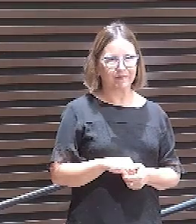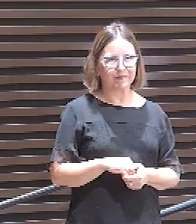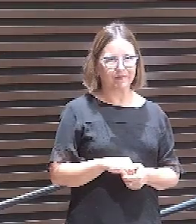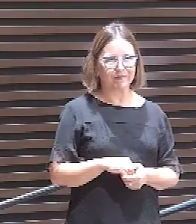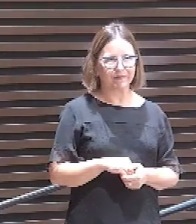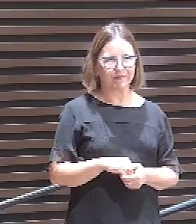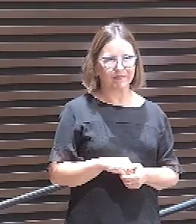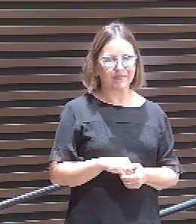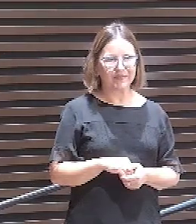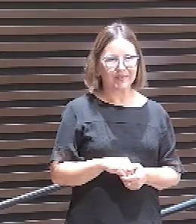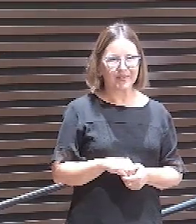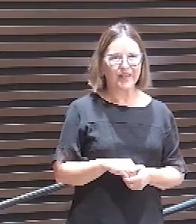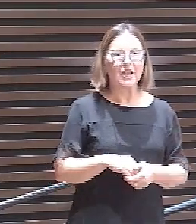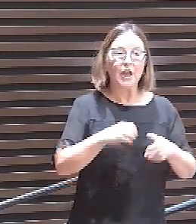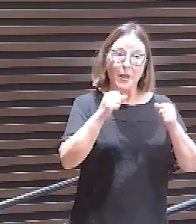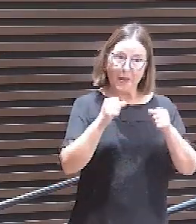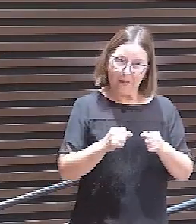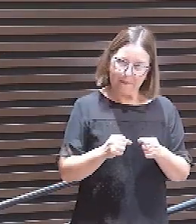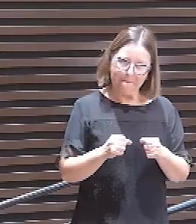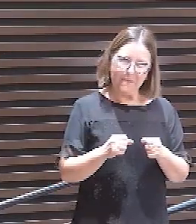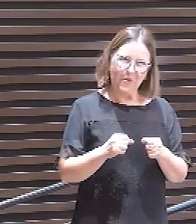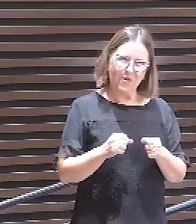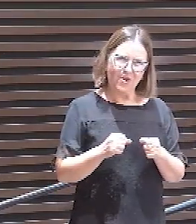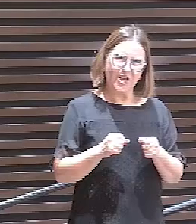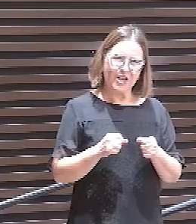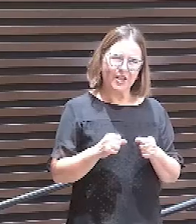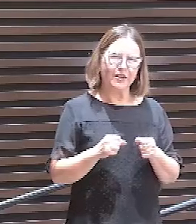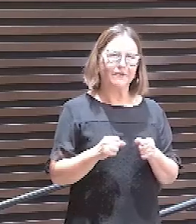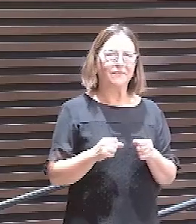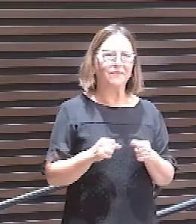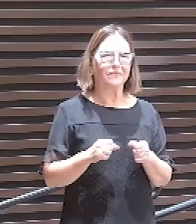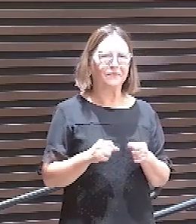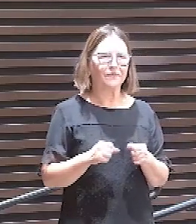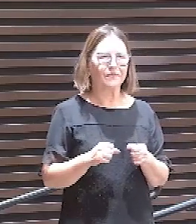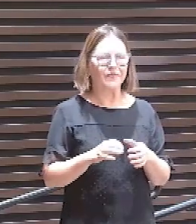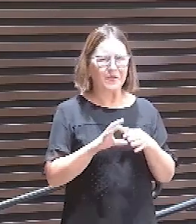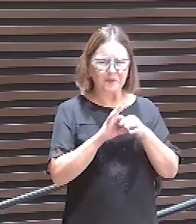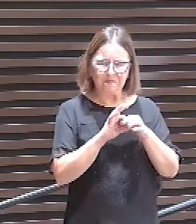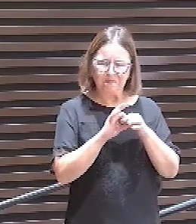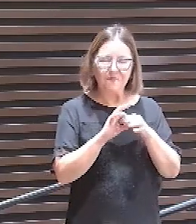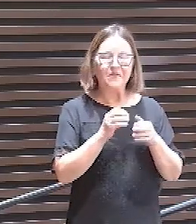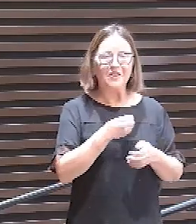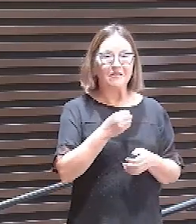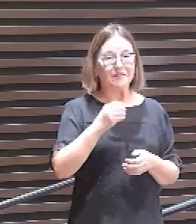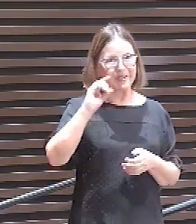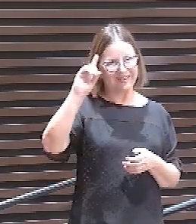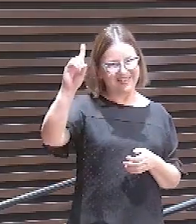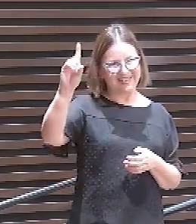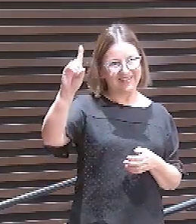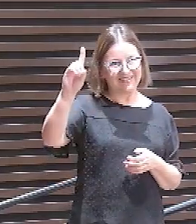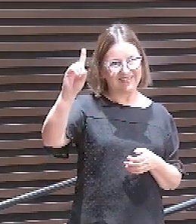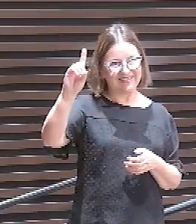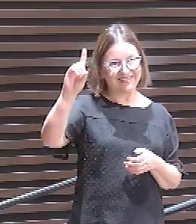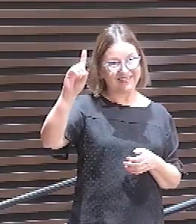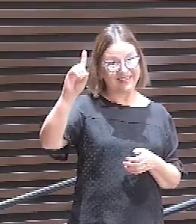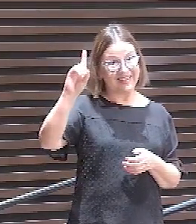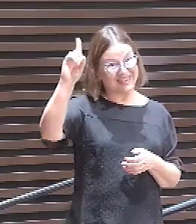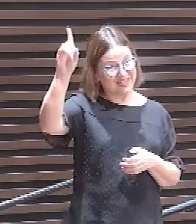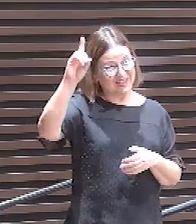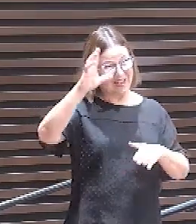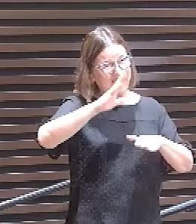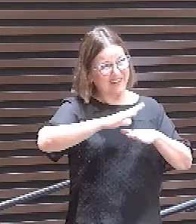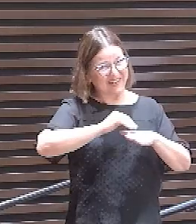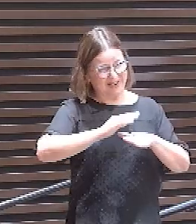agarrar e viver com Deus. E Deus disse: vamos embora, Enoque. Vem para cá, para minha